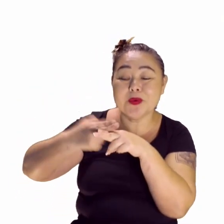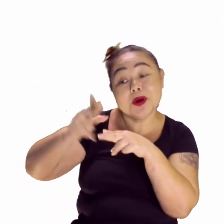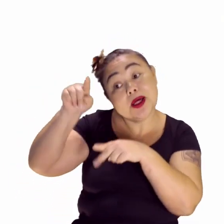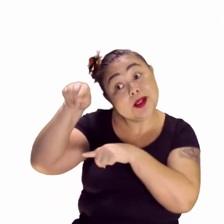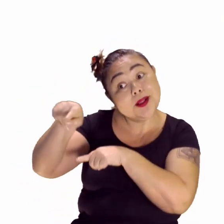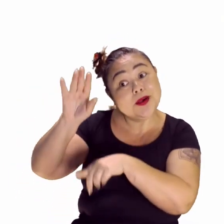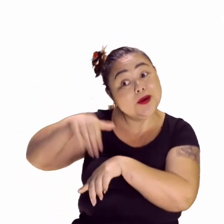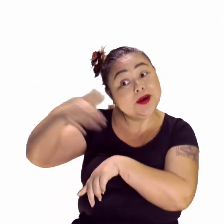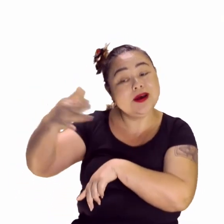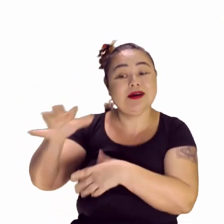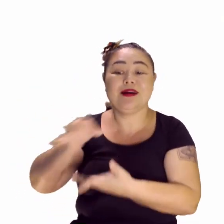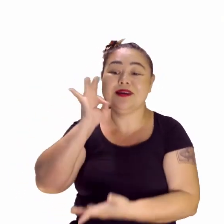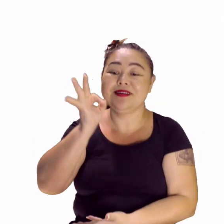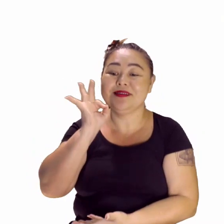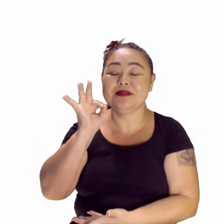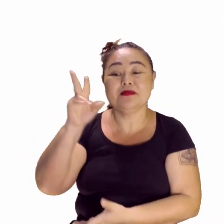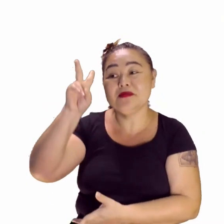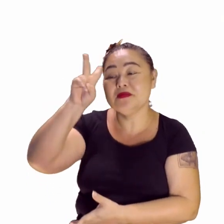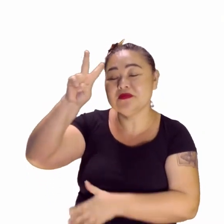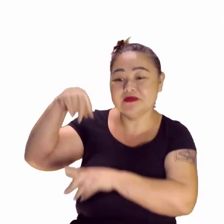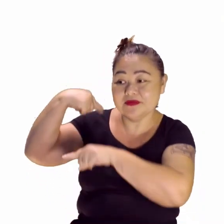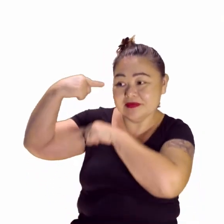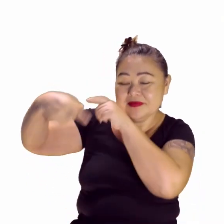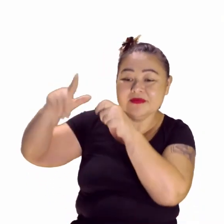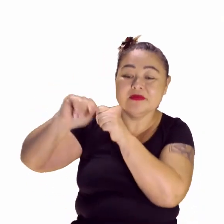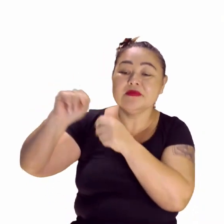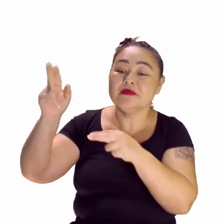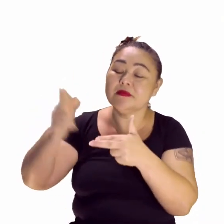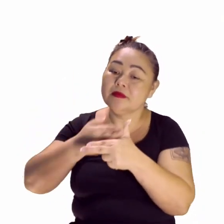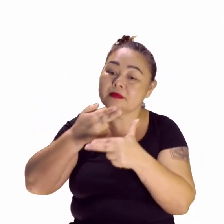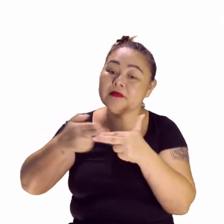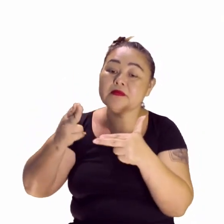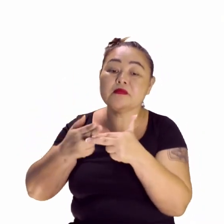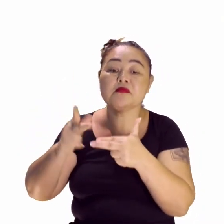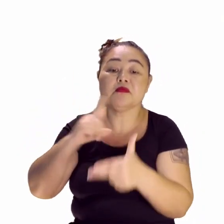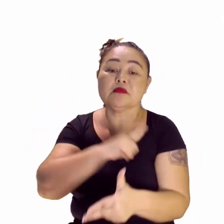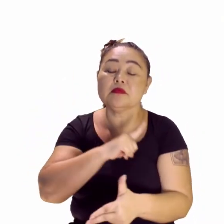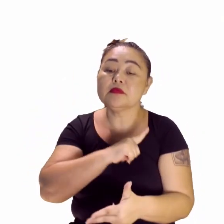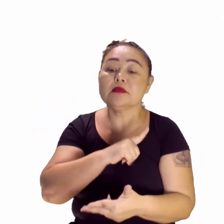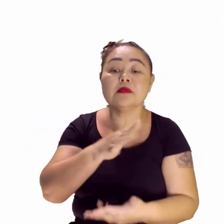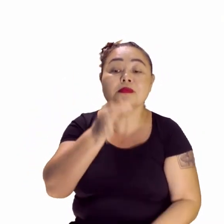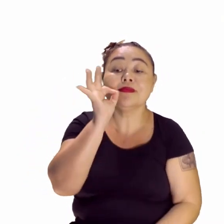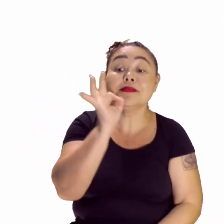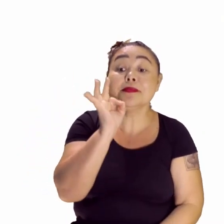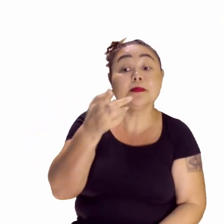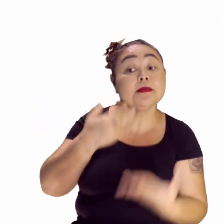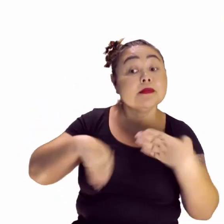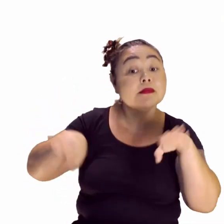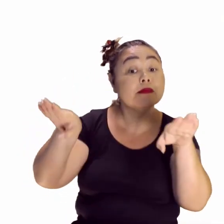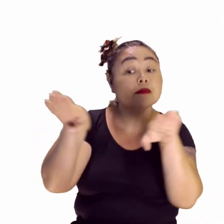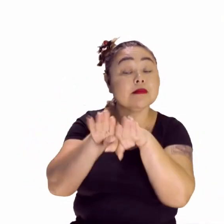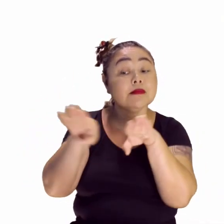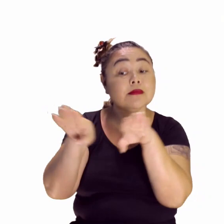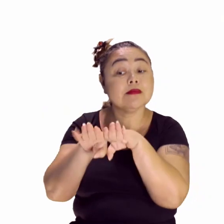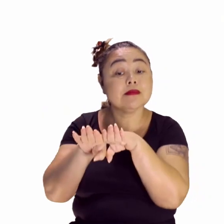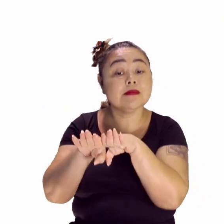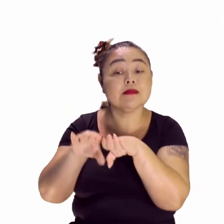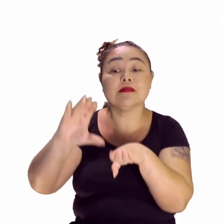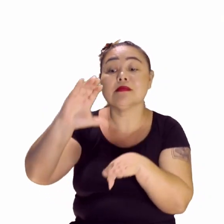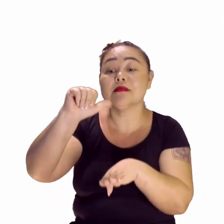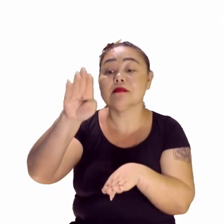está relacionada toda essa história né também do cacau aí nós temos que a fé também galera olha só a